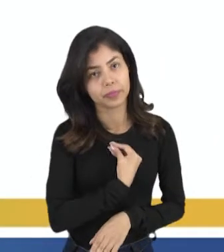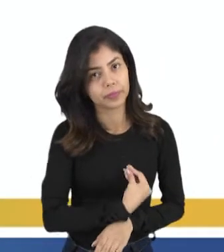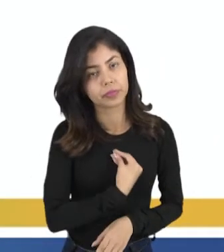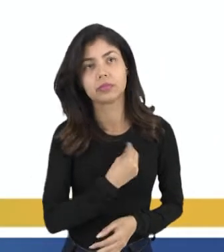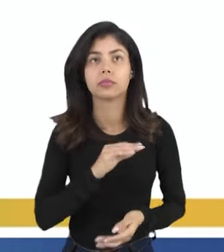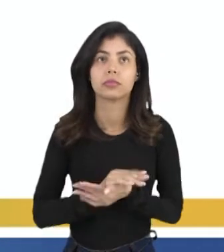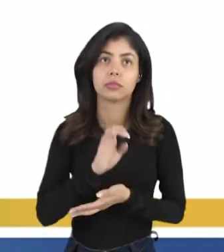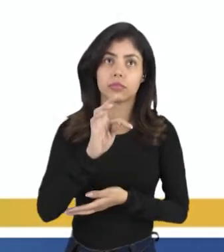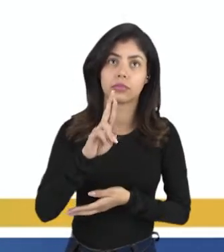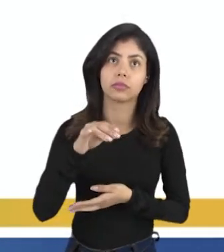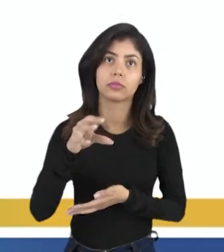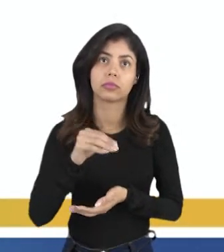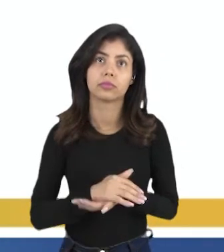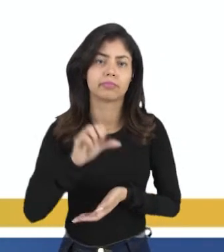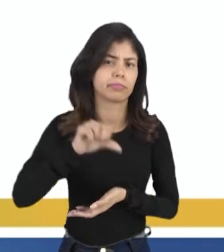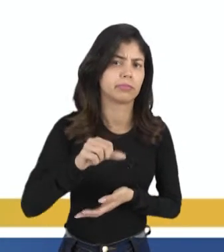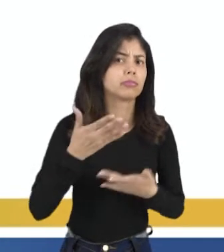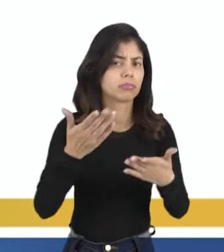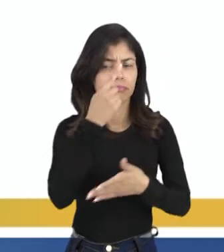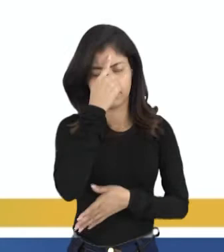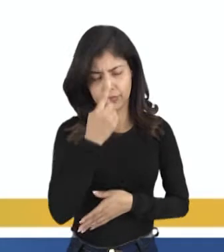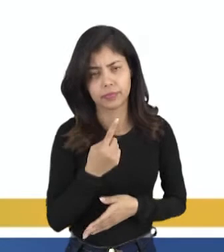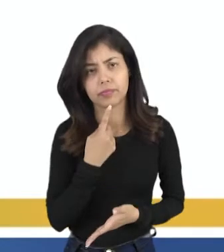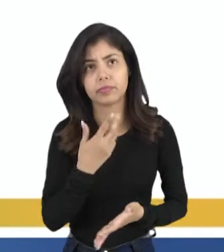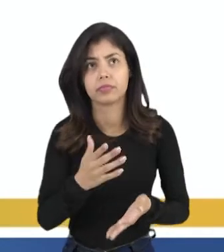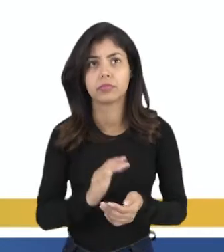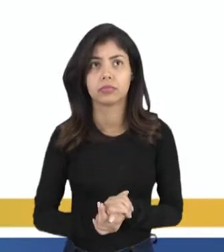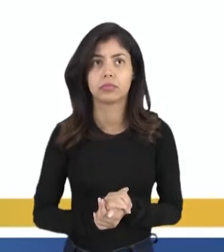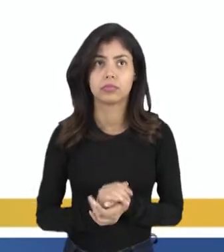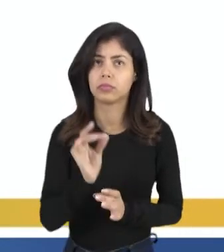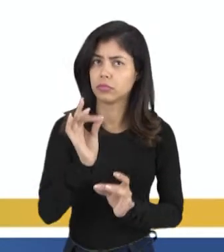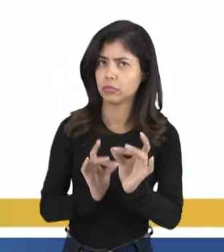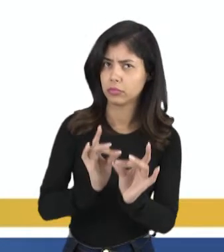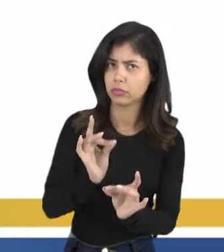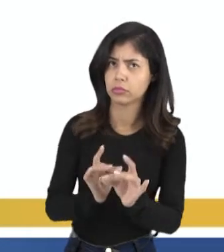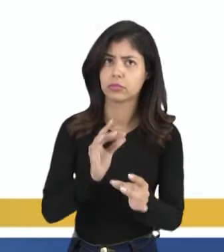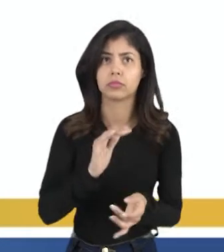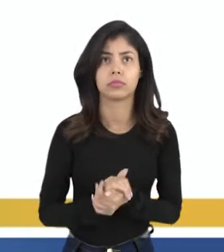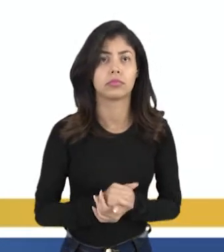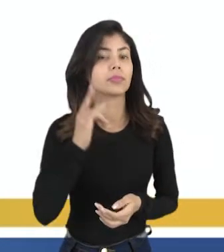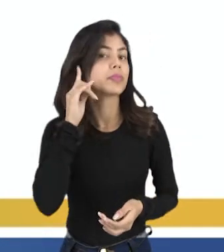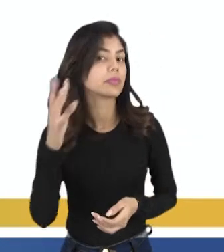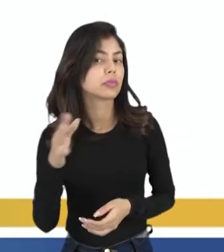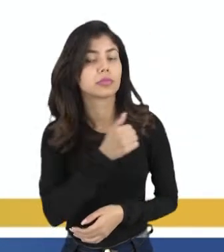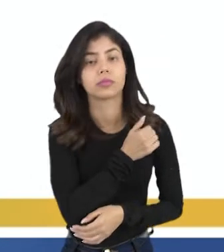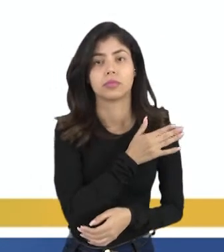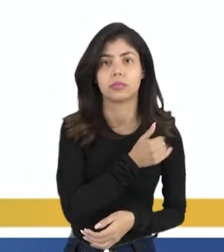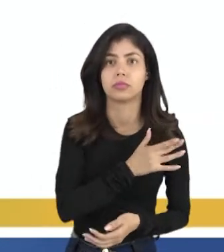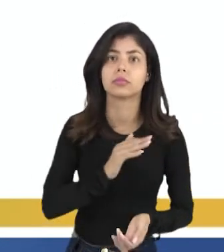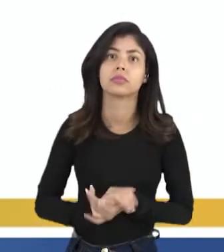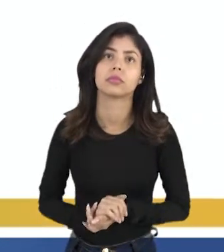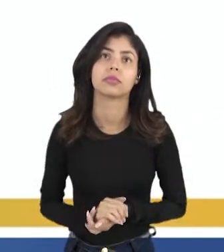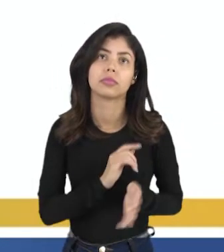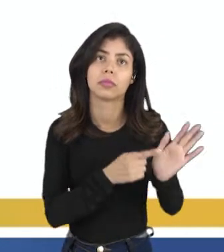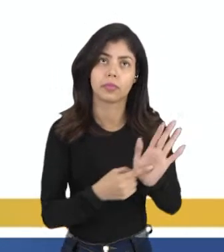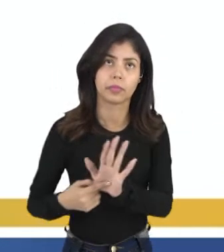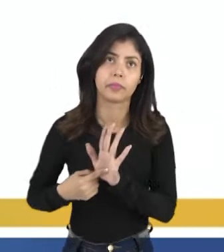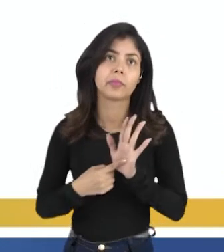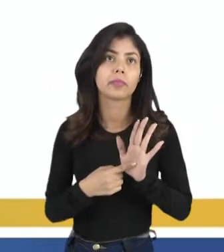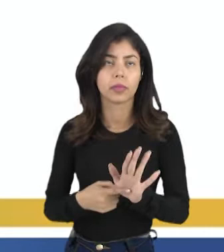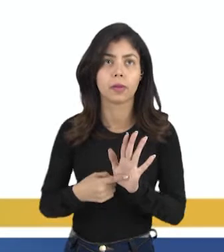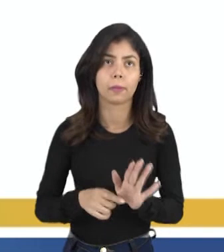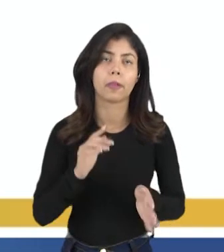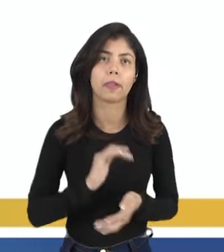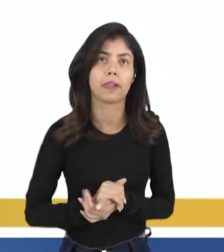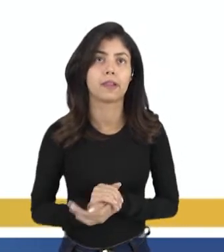de estereótipos negativos nessas imagens dissemina o imaginário racista apresentado sob a forma